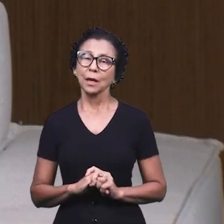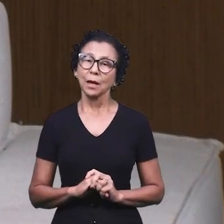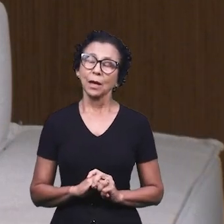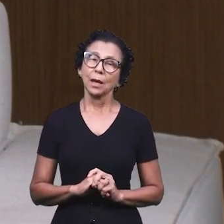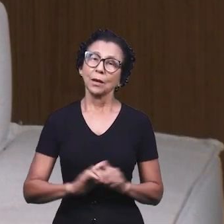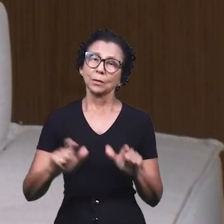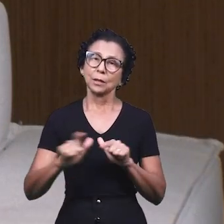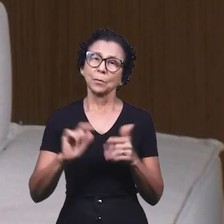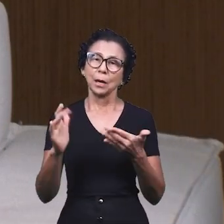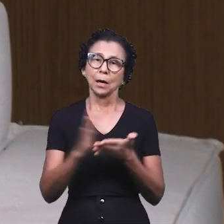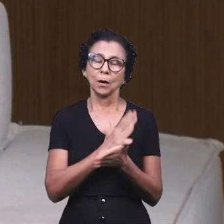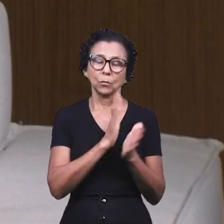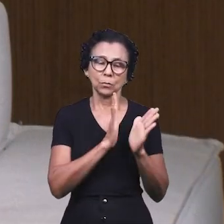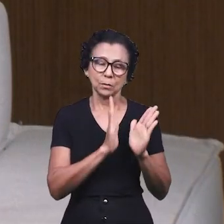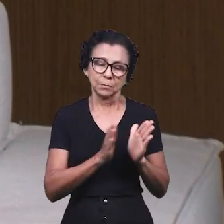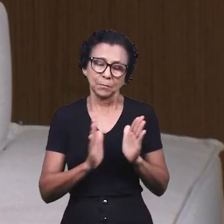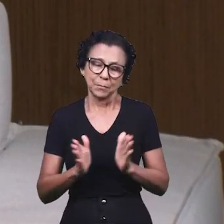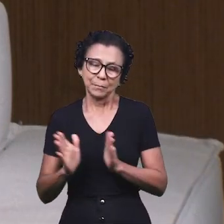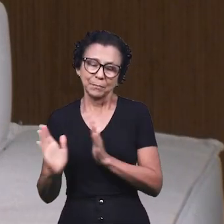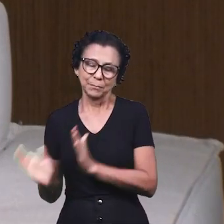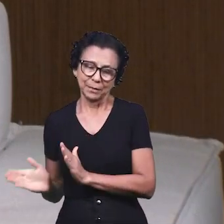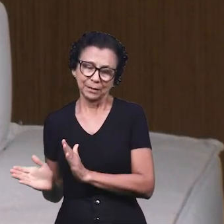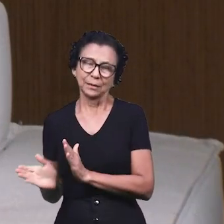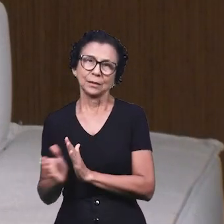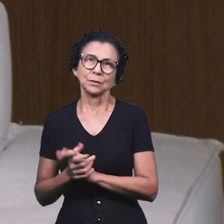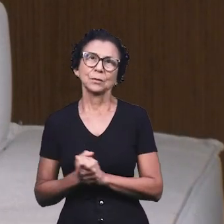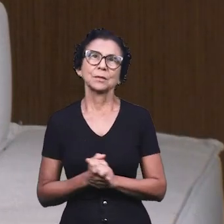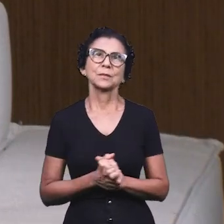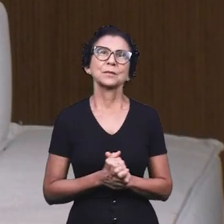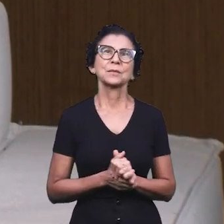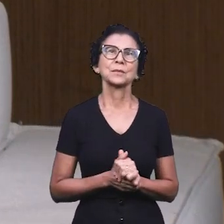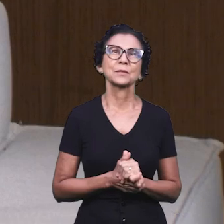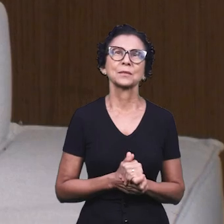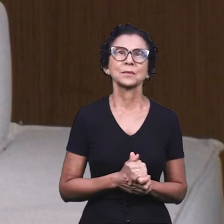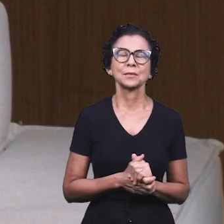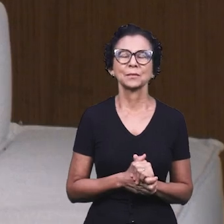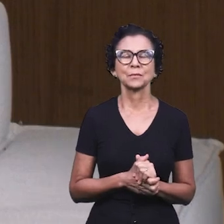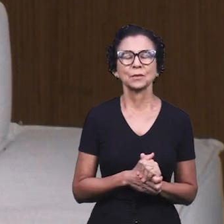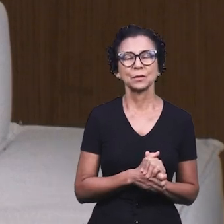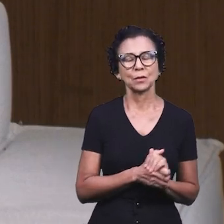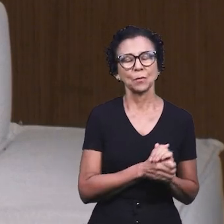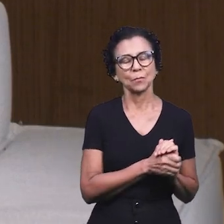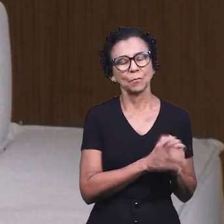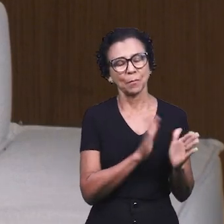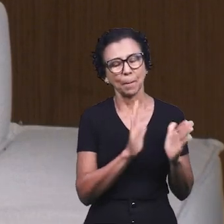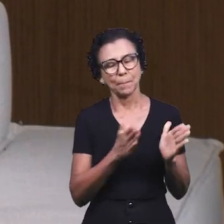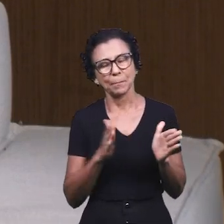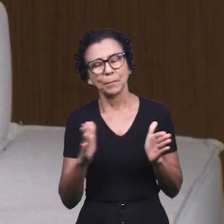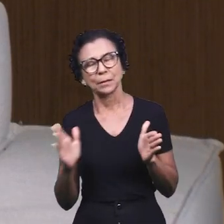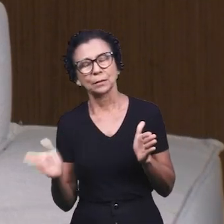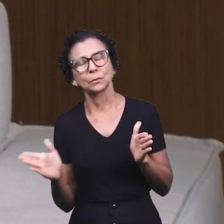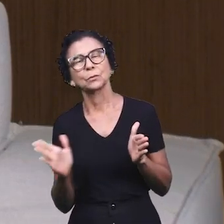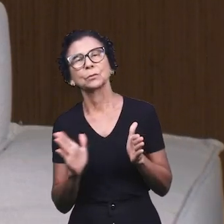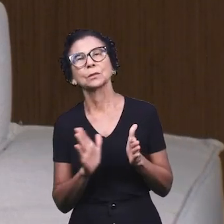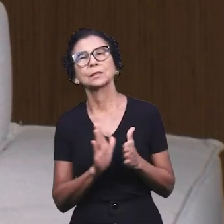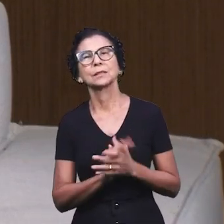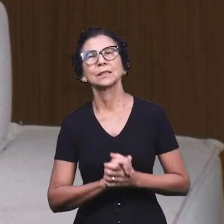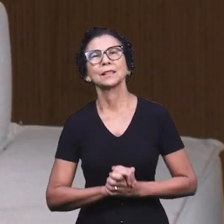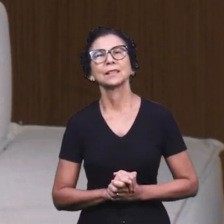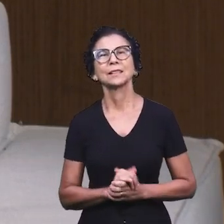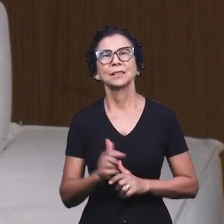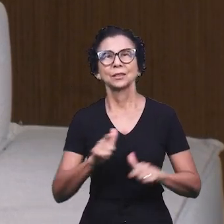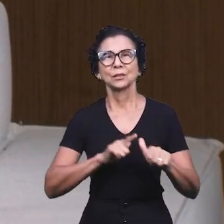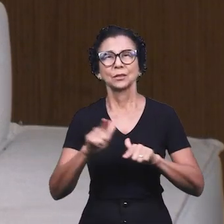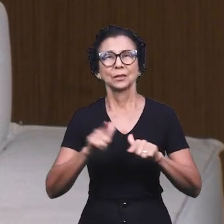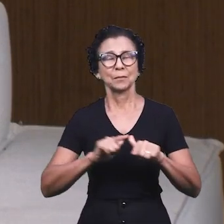por épocas. Então, as datas festivas, Dia dos Pais, Dia das Mães, professores, então são datas que a gente trabalha mais. Eu não sei o caso do Jorge,